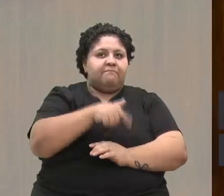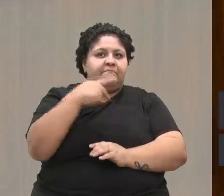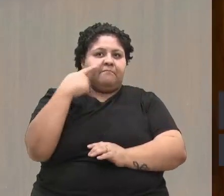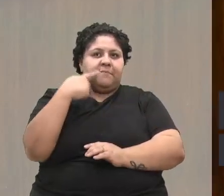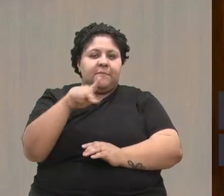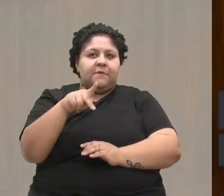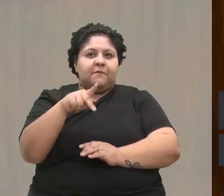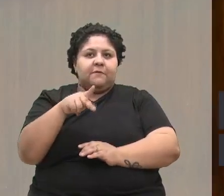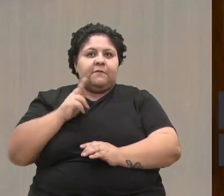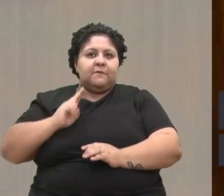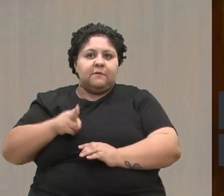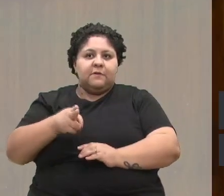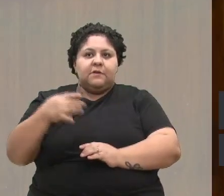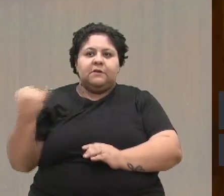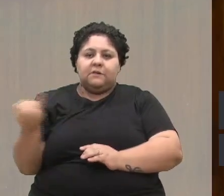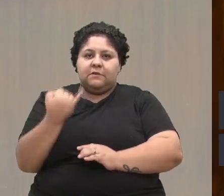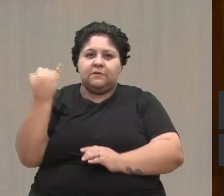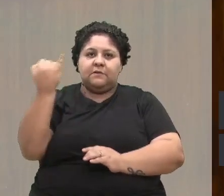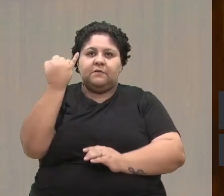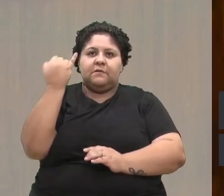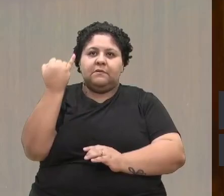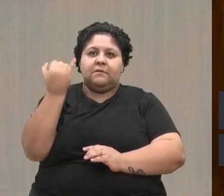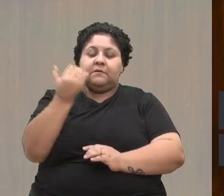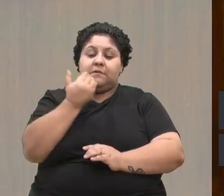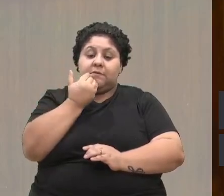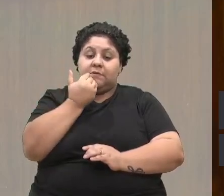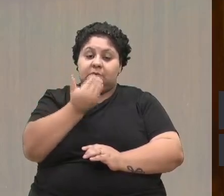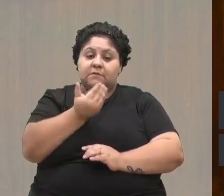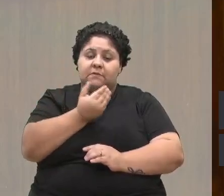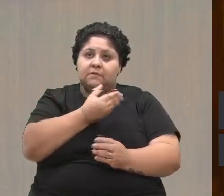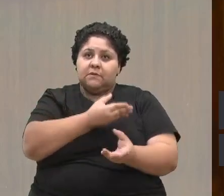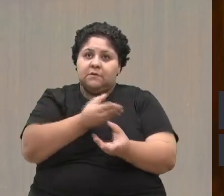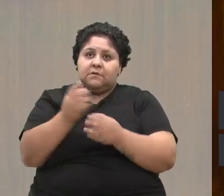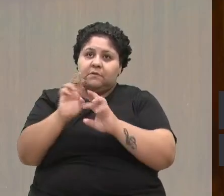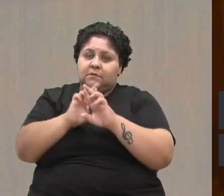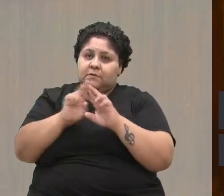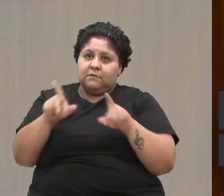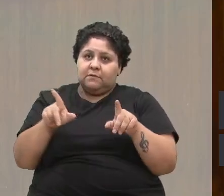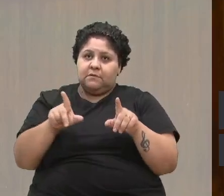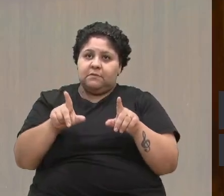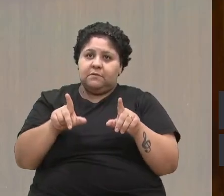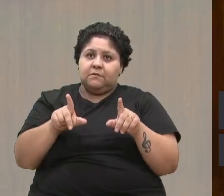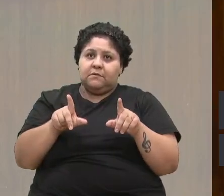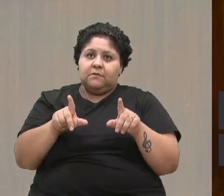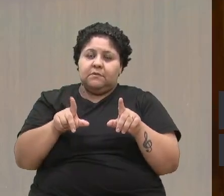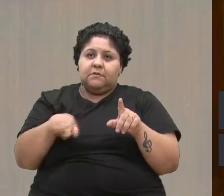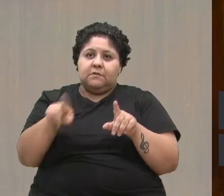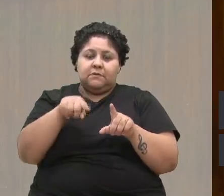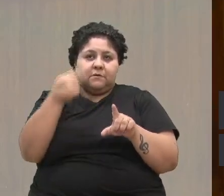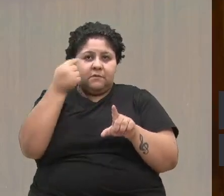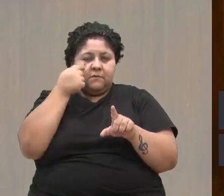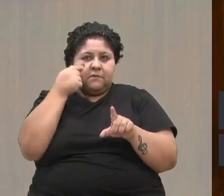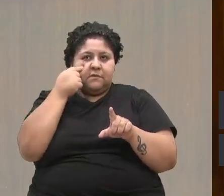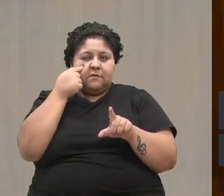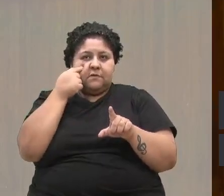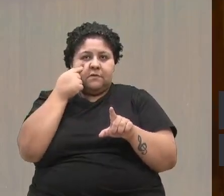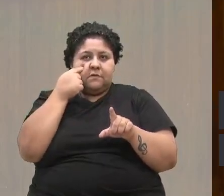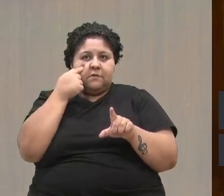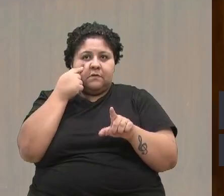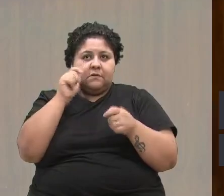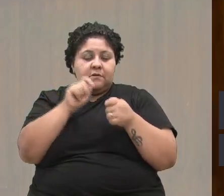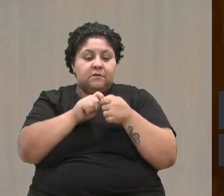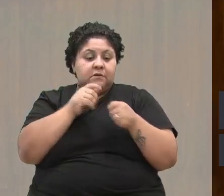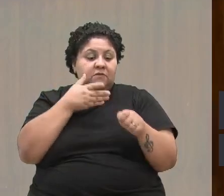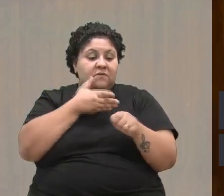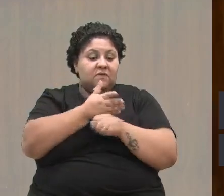contribuições sempre foram importantes, em que pese muitas divergências, a gente vemos em algumas votações, isso faz parte da